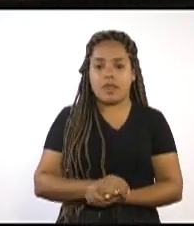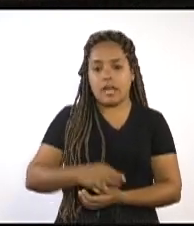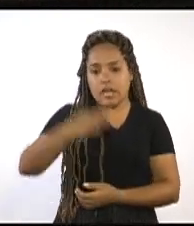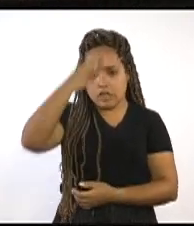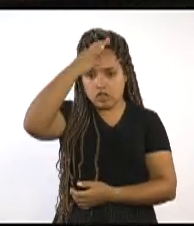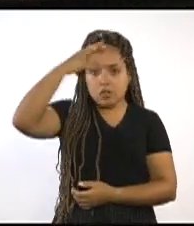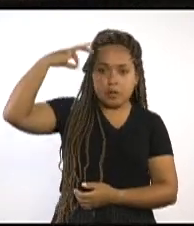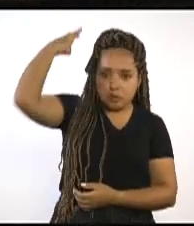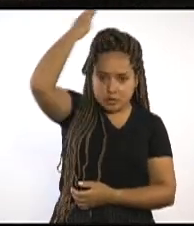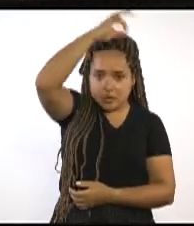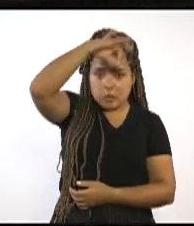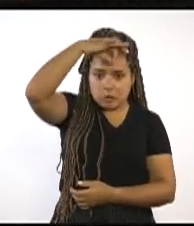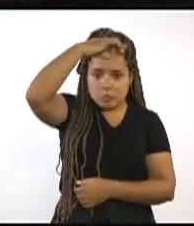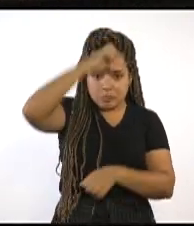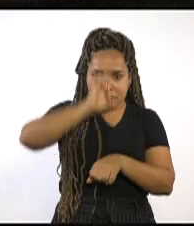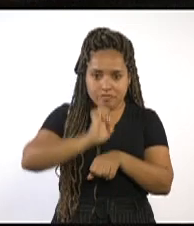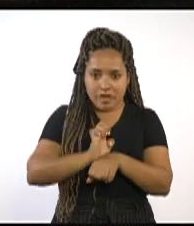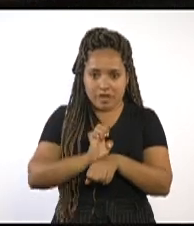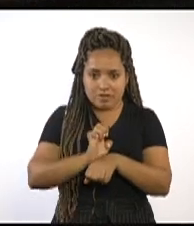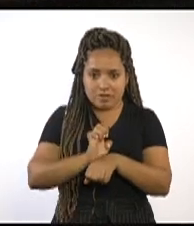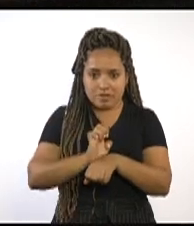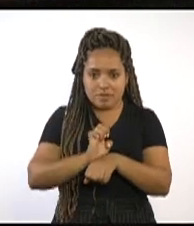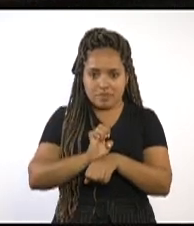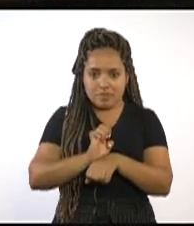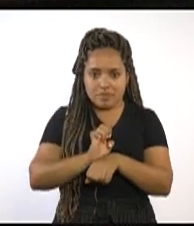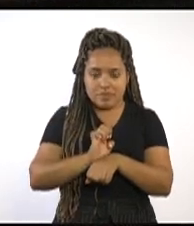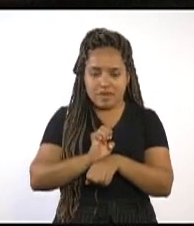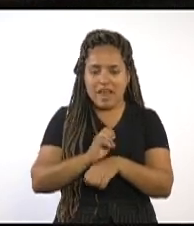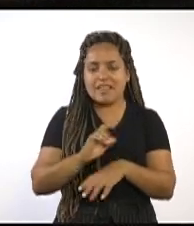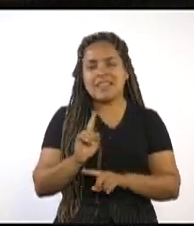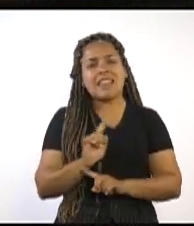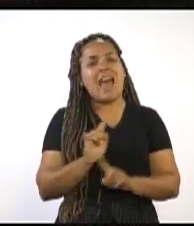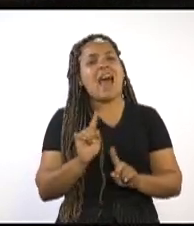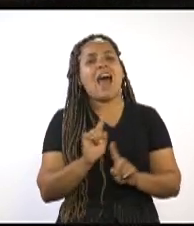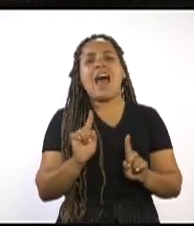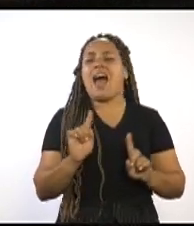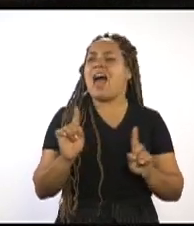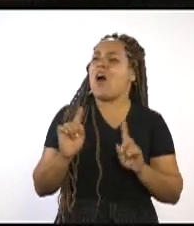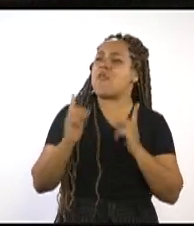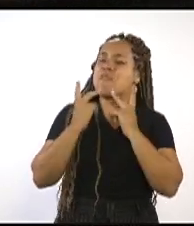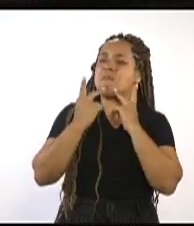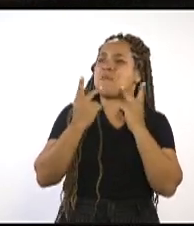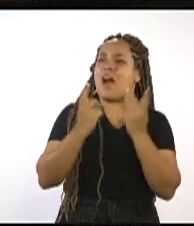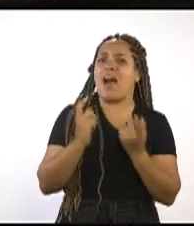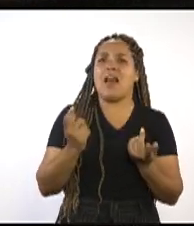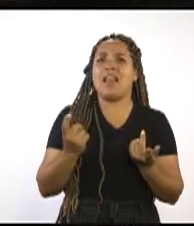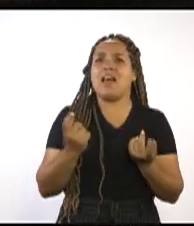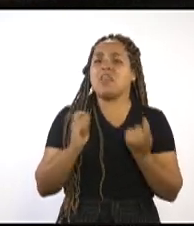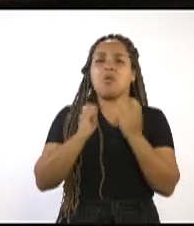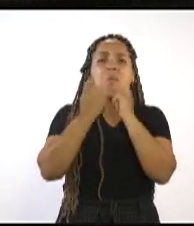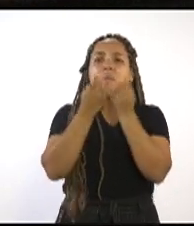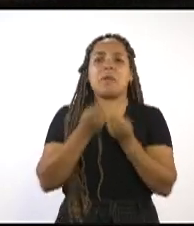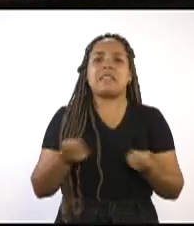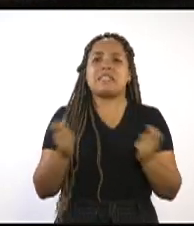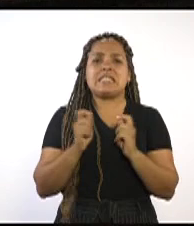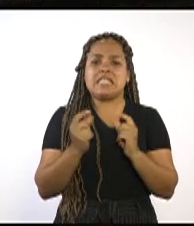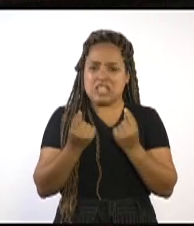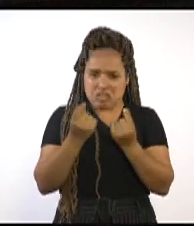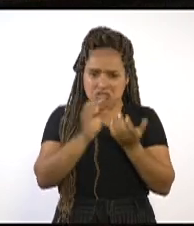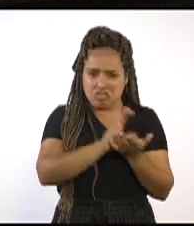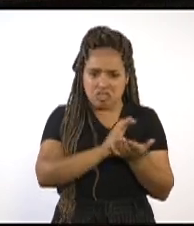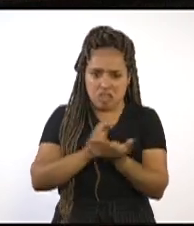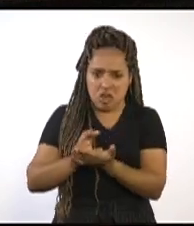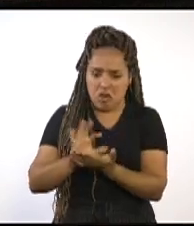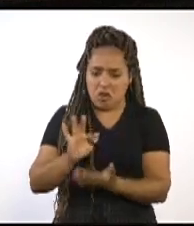Santo, de não, temos que fazer com que os fundos